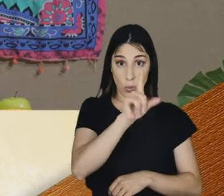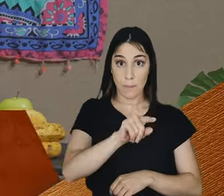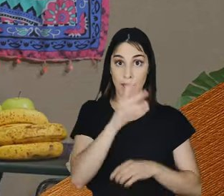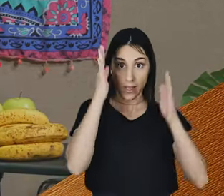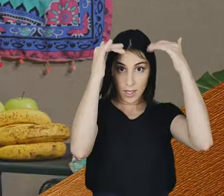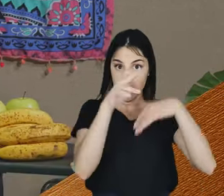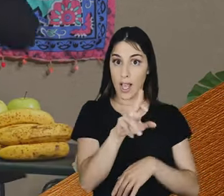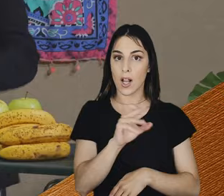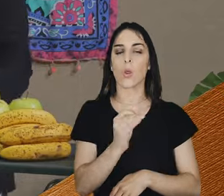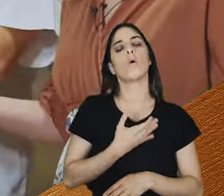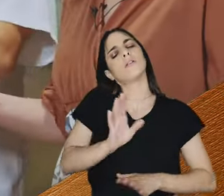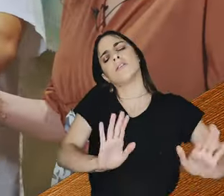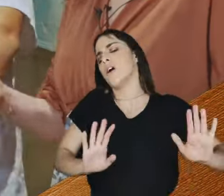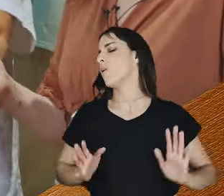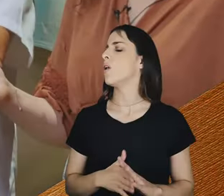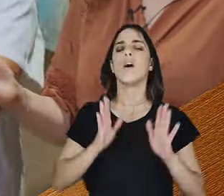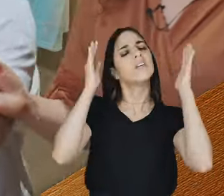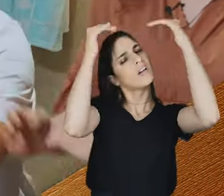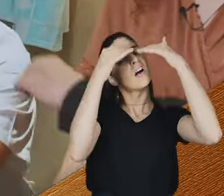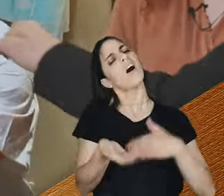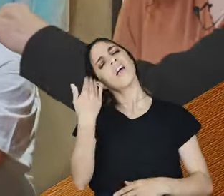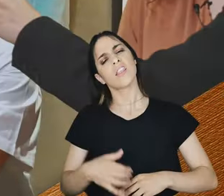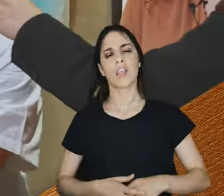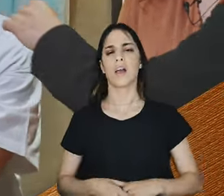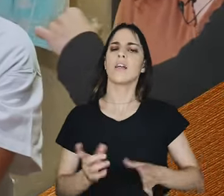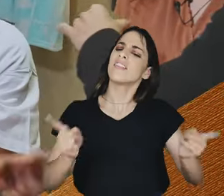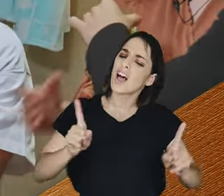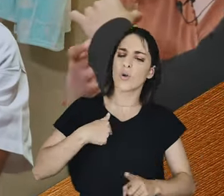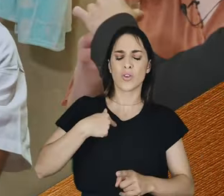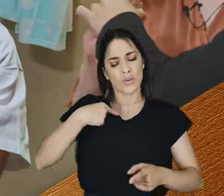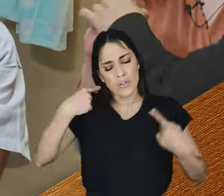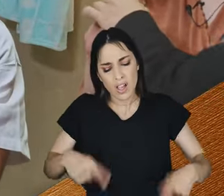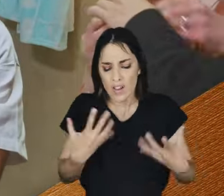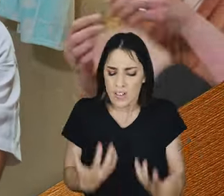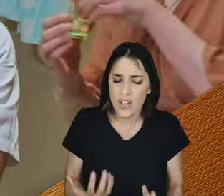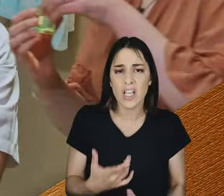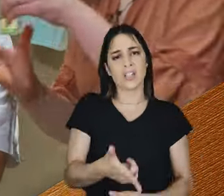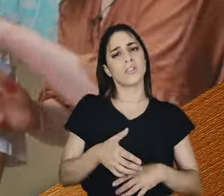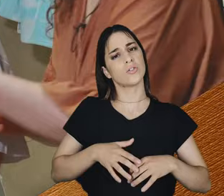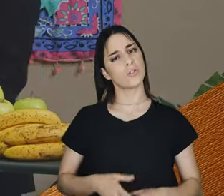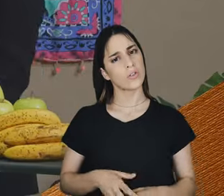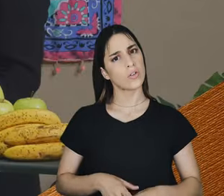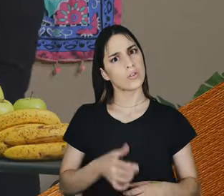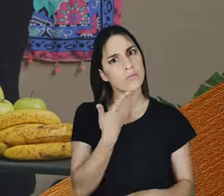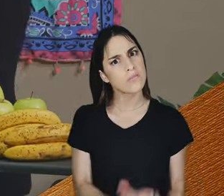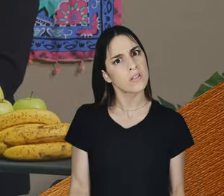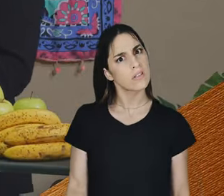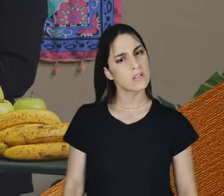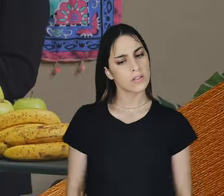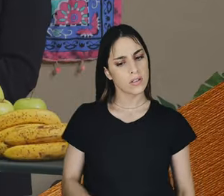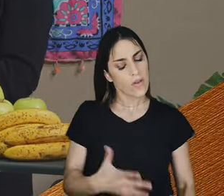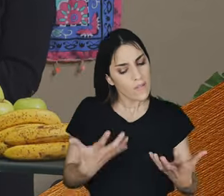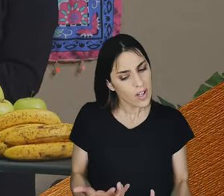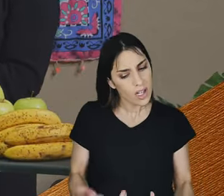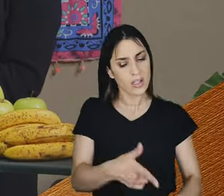toma lá. Não, é para o Ricardo, não faça cerimónia. Não, porque eu tenho isto aqui tudo fresco. Toma, Ricardo. Não posso, isto está tudo